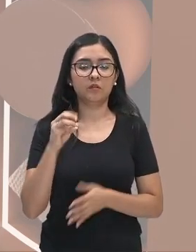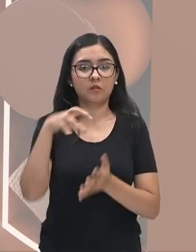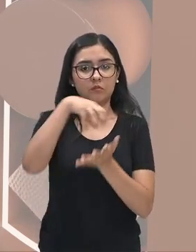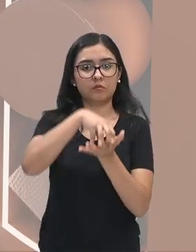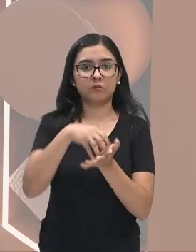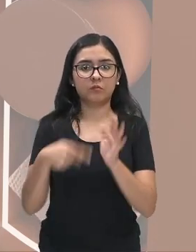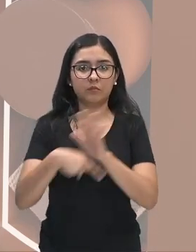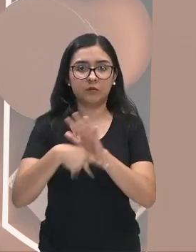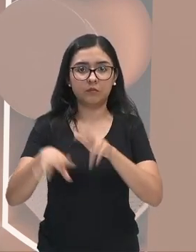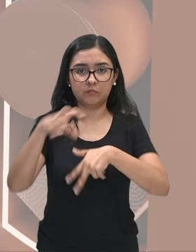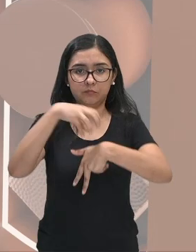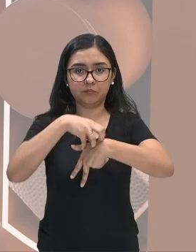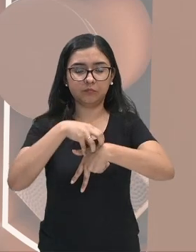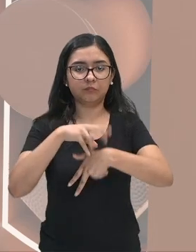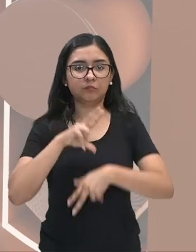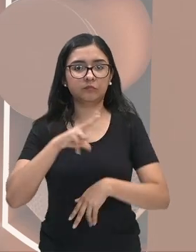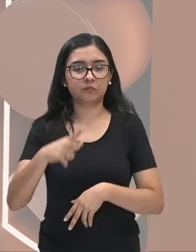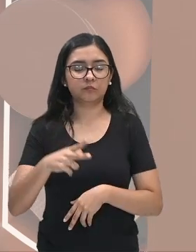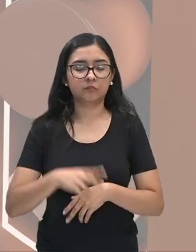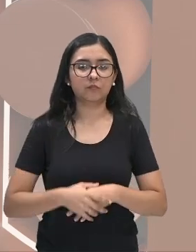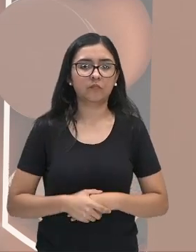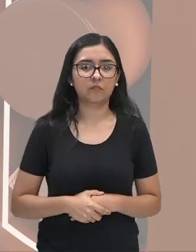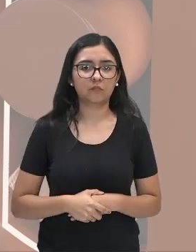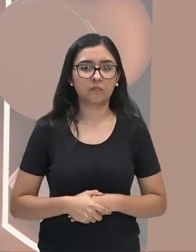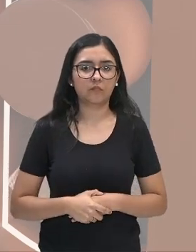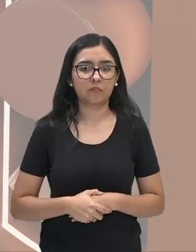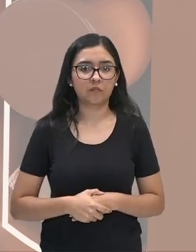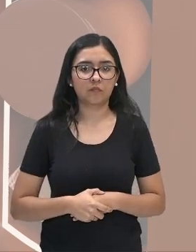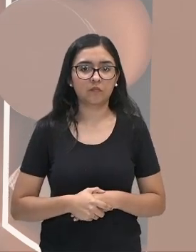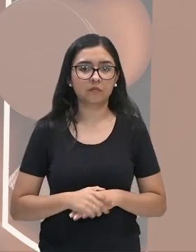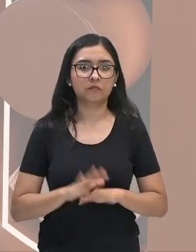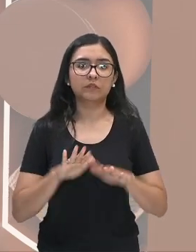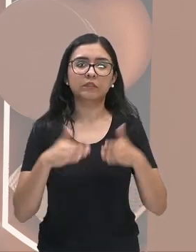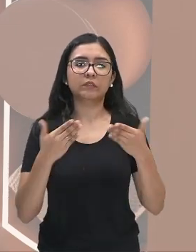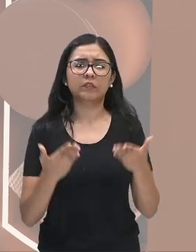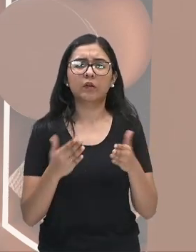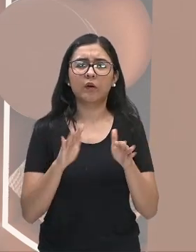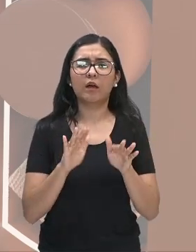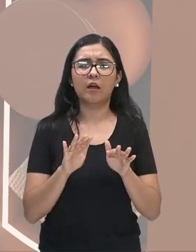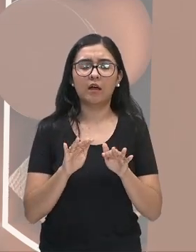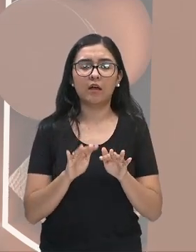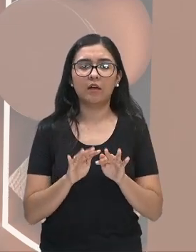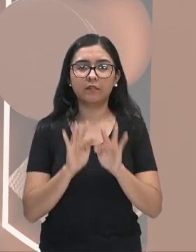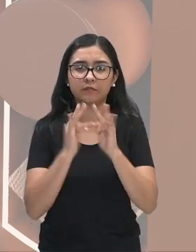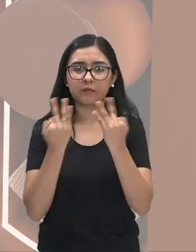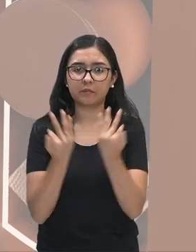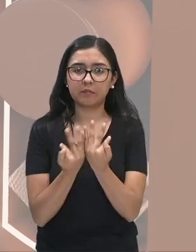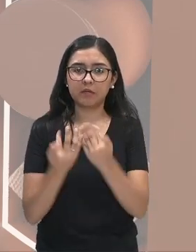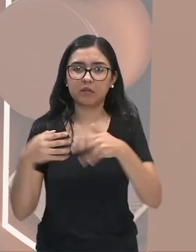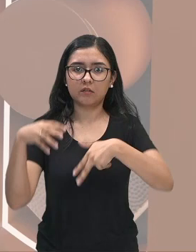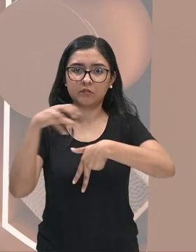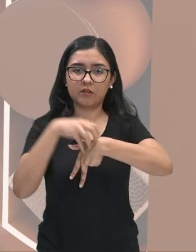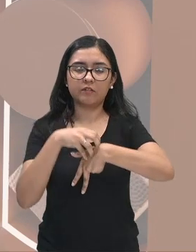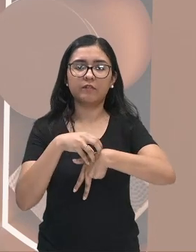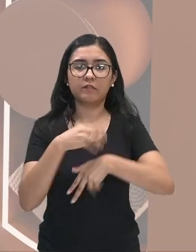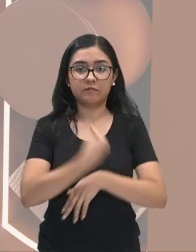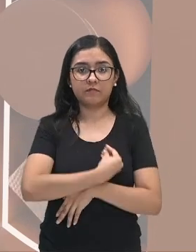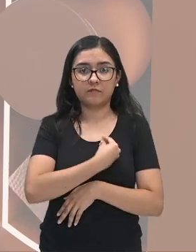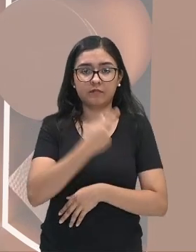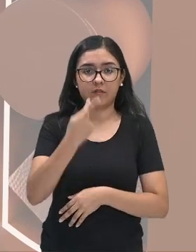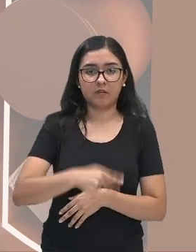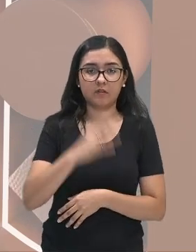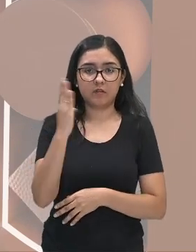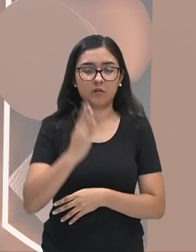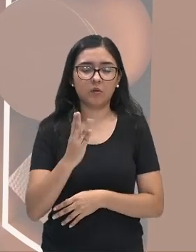coroa, quando a família real vai viver aqui. O que acontece? Os portugueses, eles vão